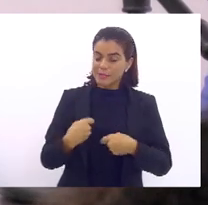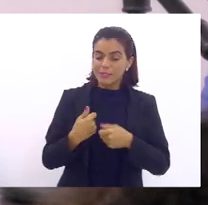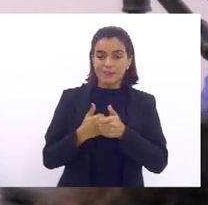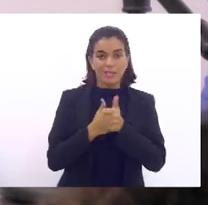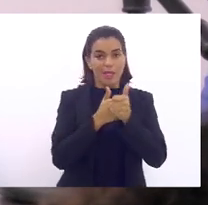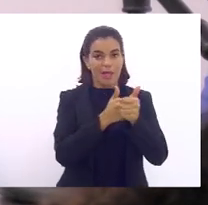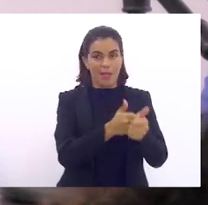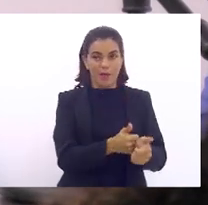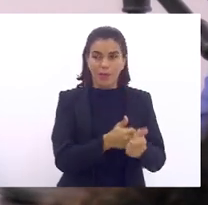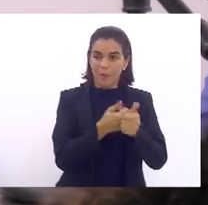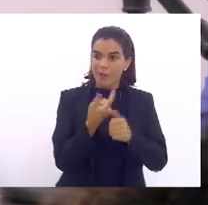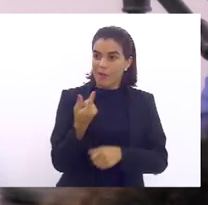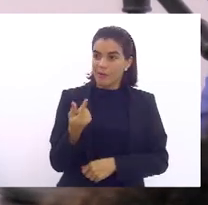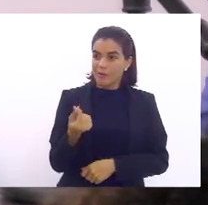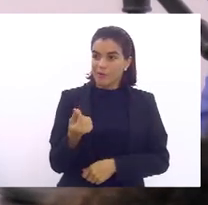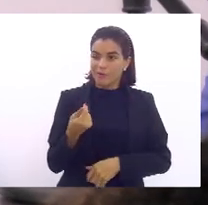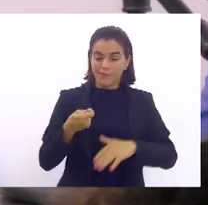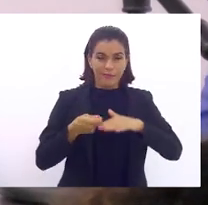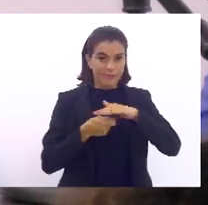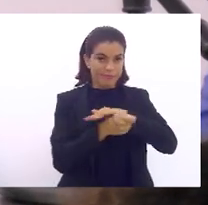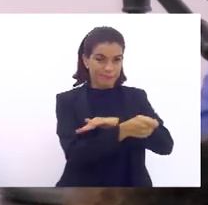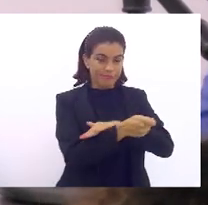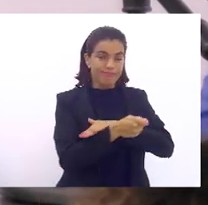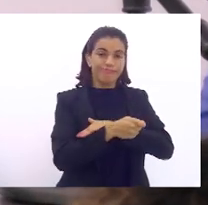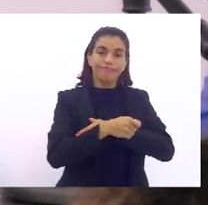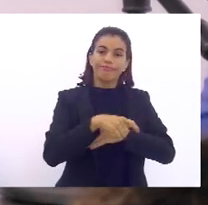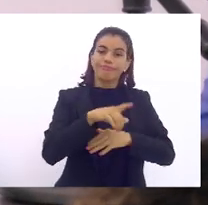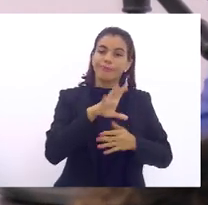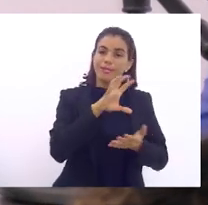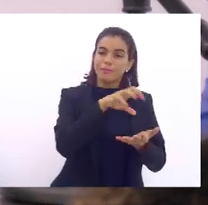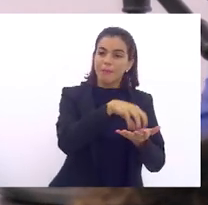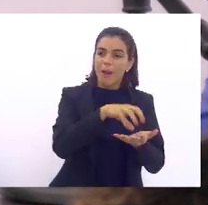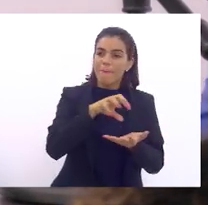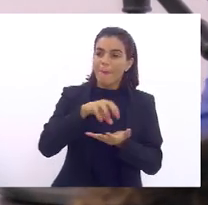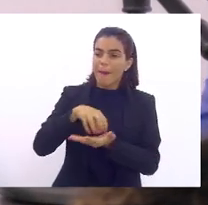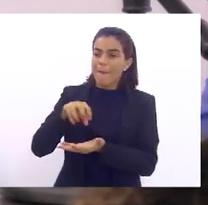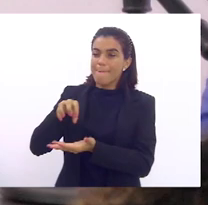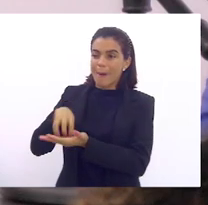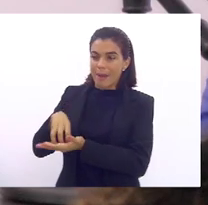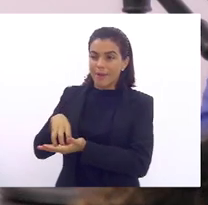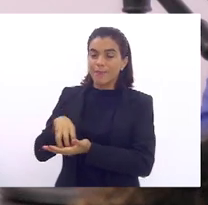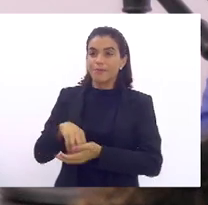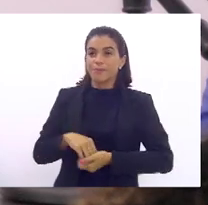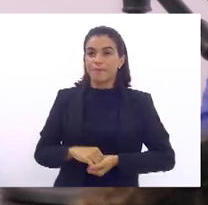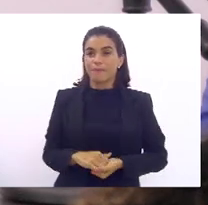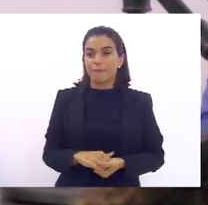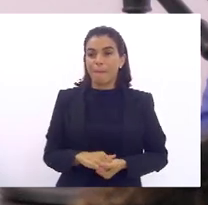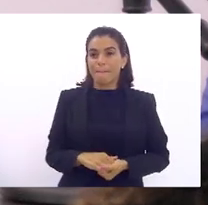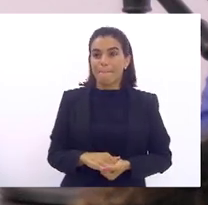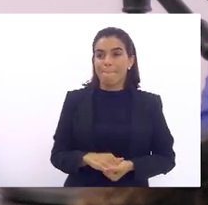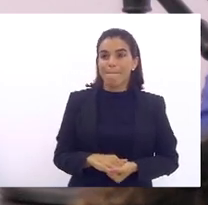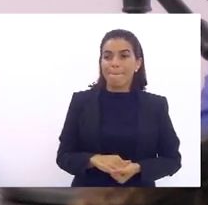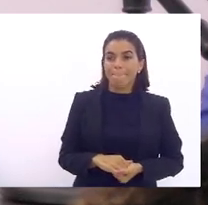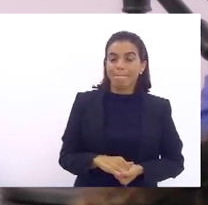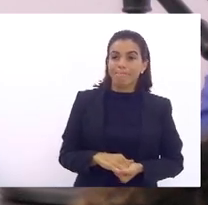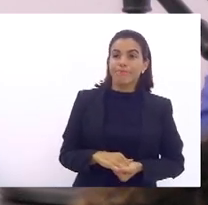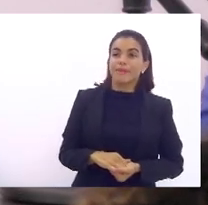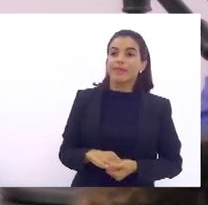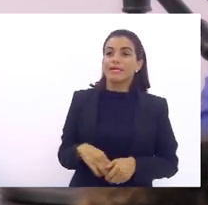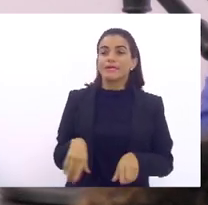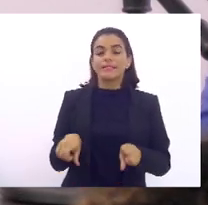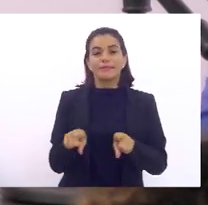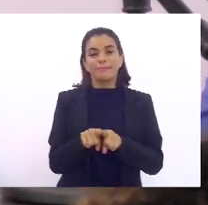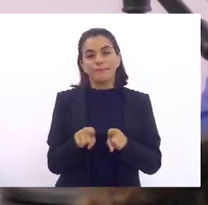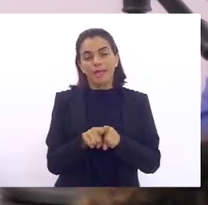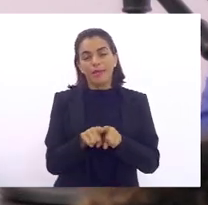esse esse investimento nos nesses equipamentos né eh e aí também